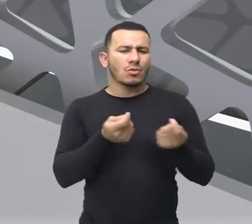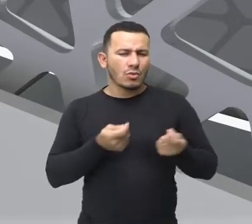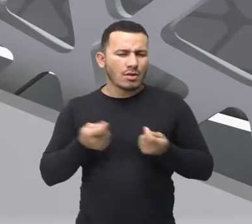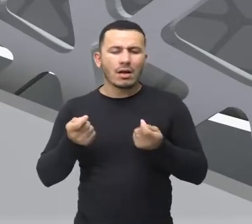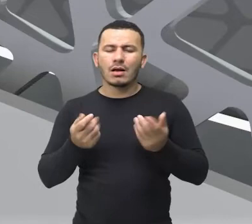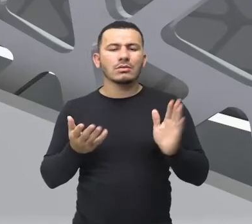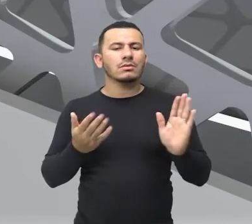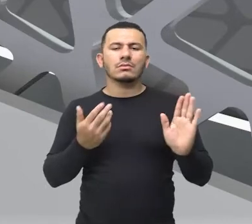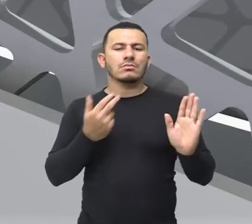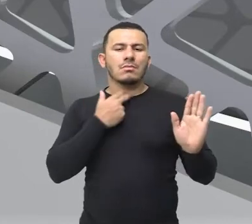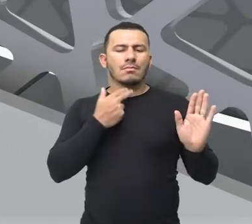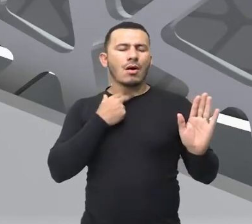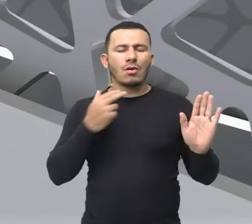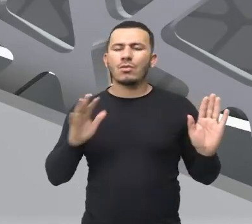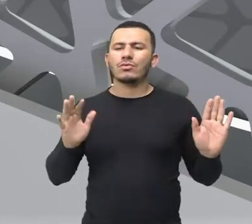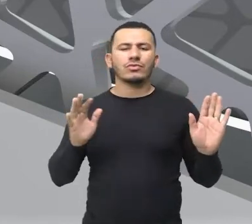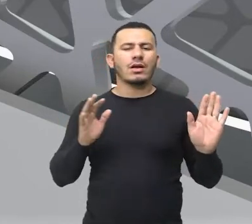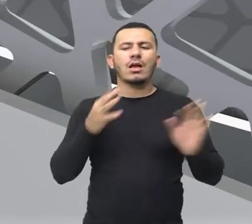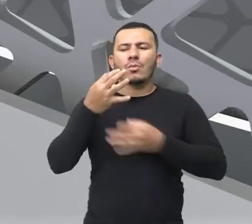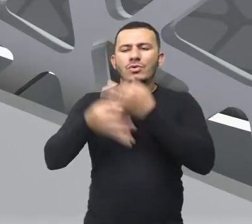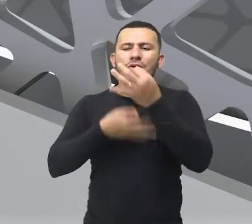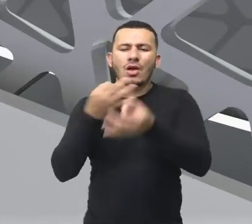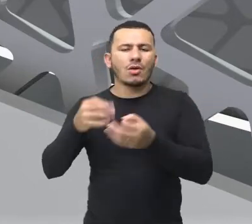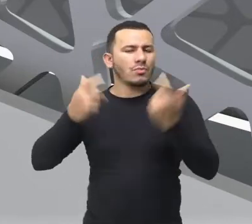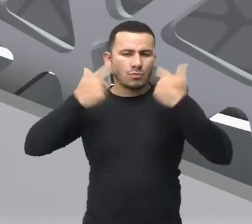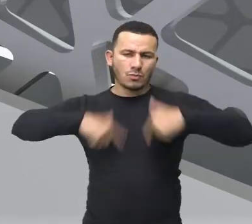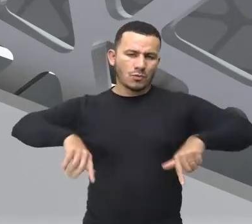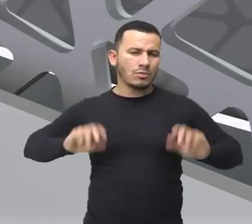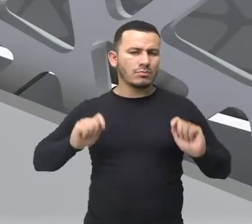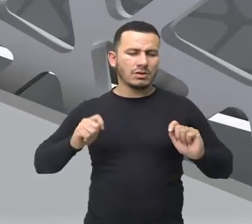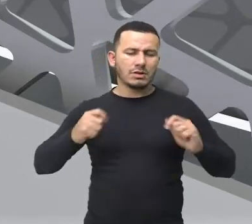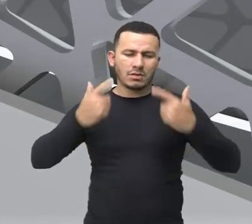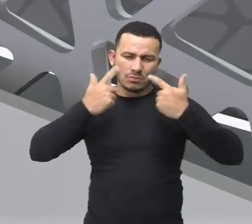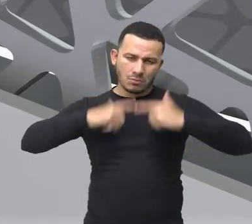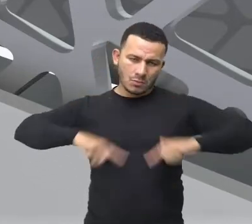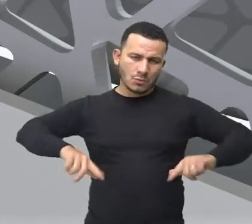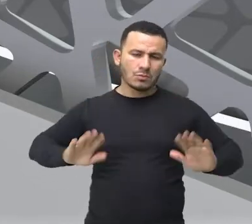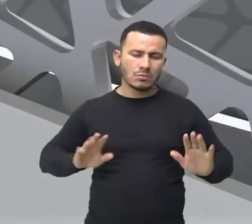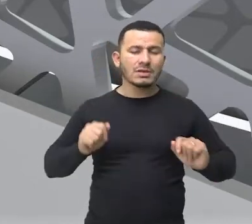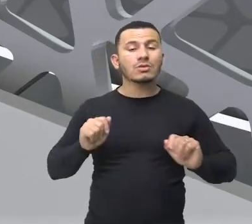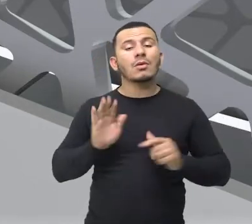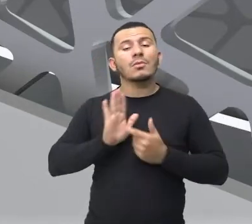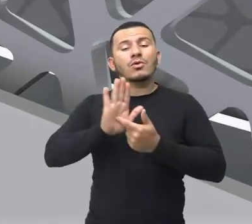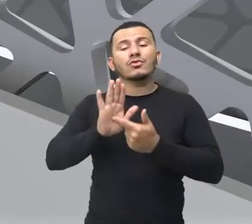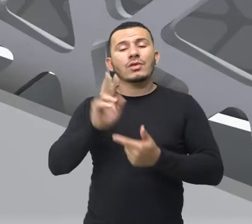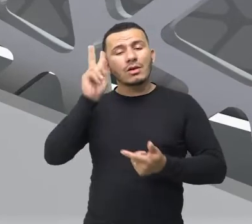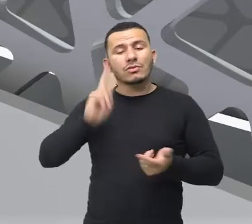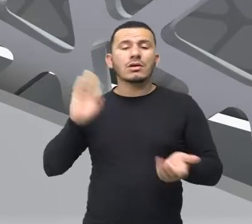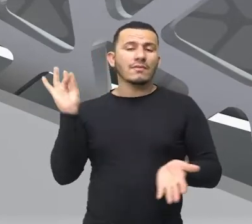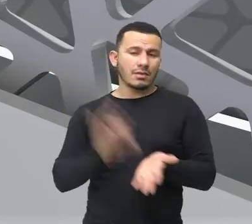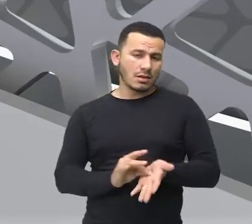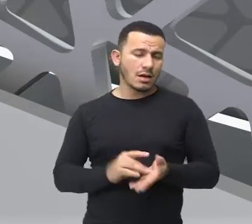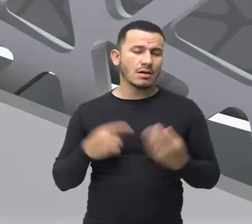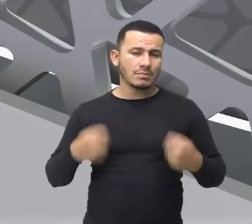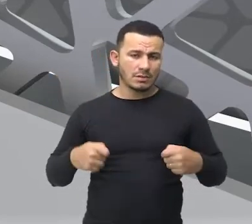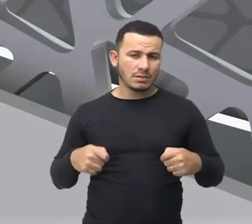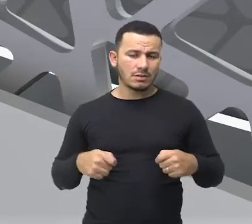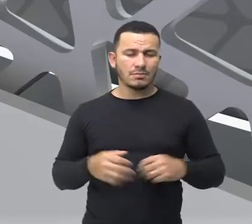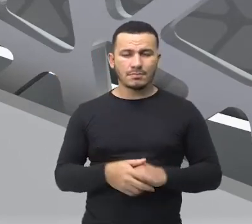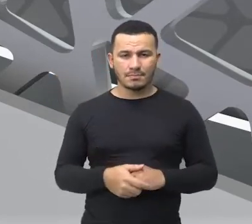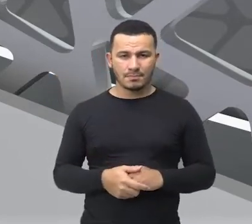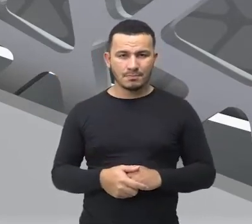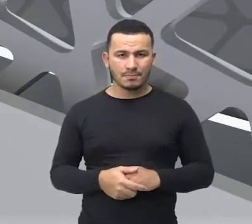ela não pode emitir opinião, ela tem que apresentar o fato, o que aconteceu,